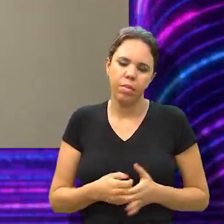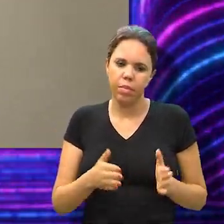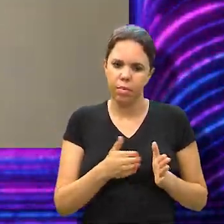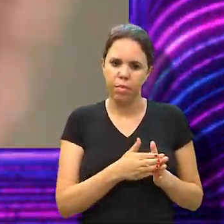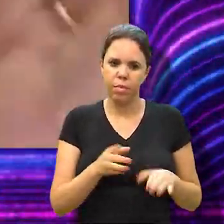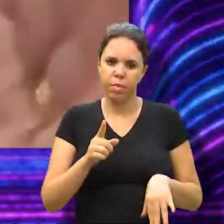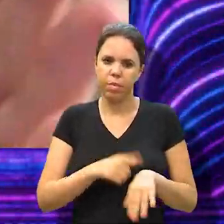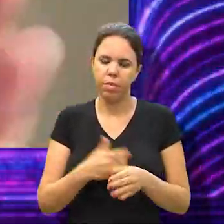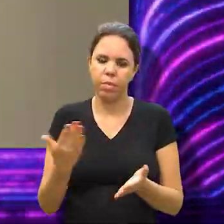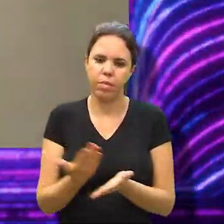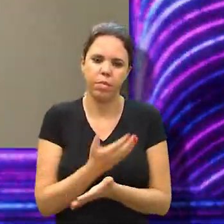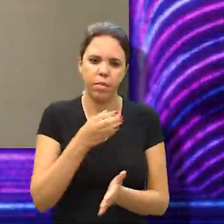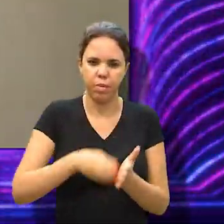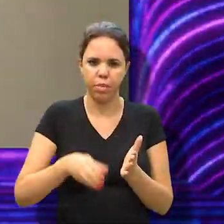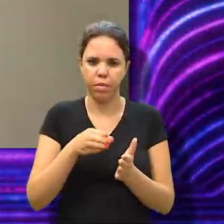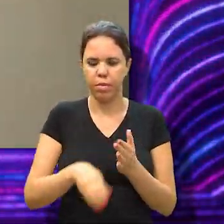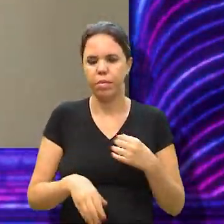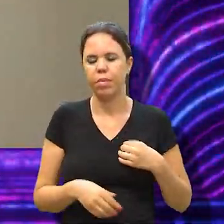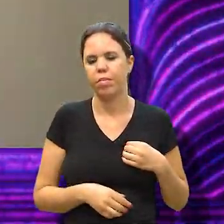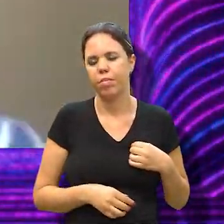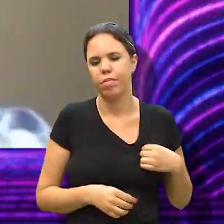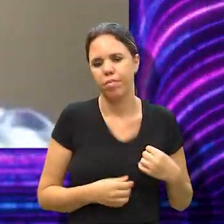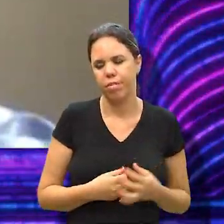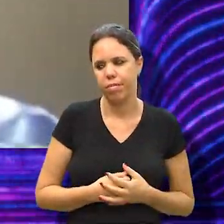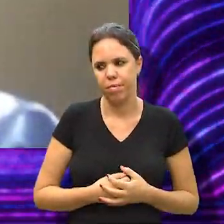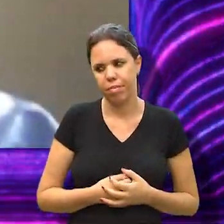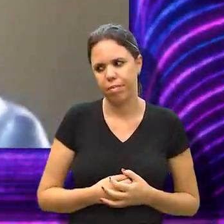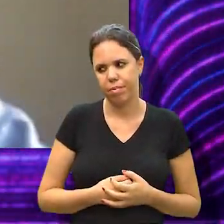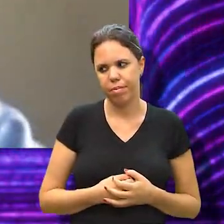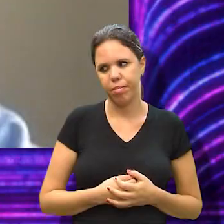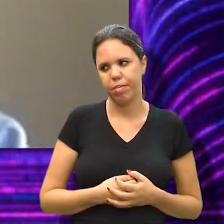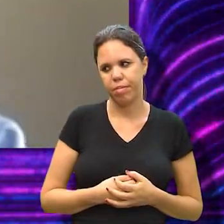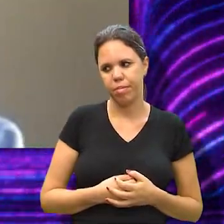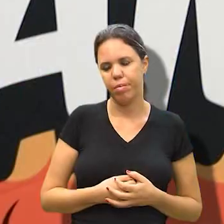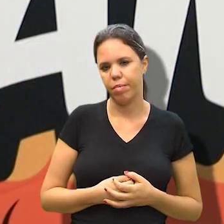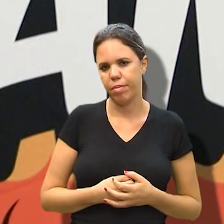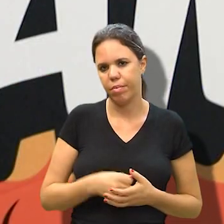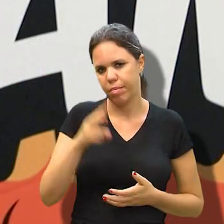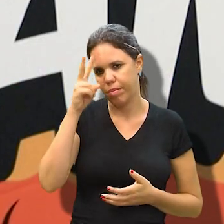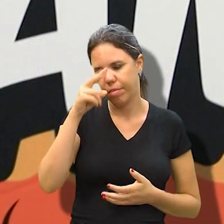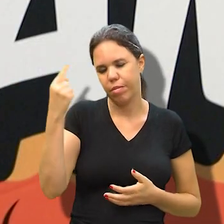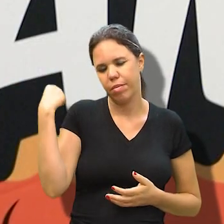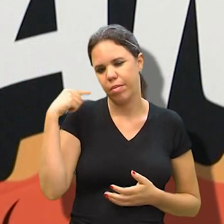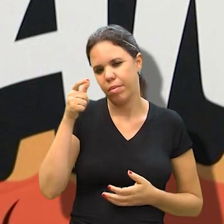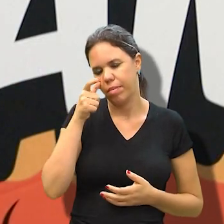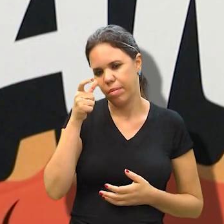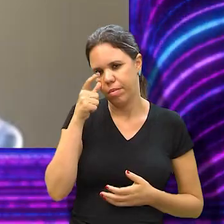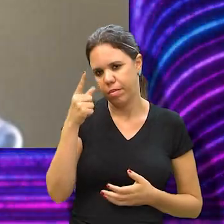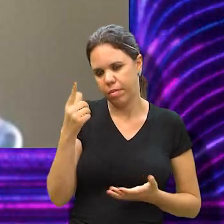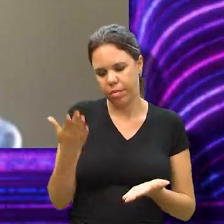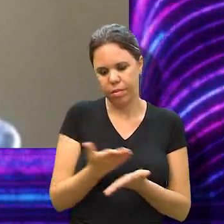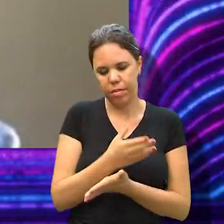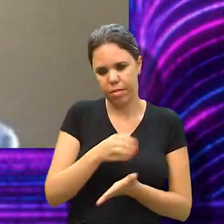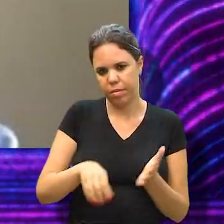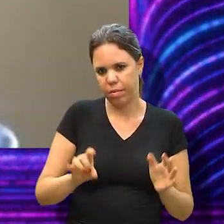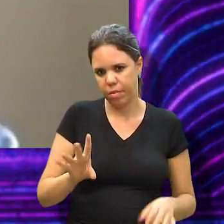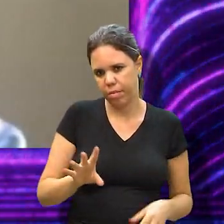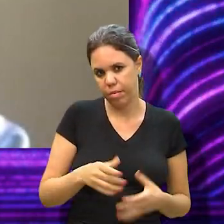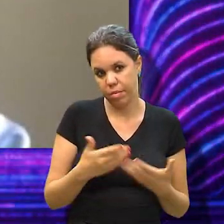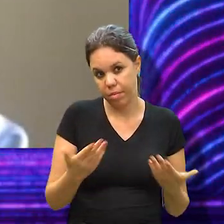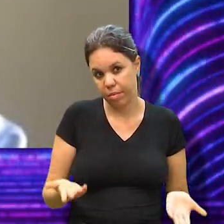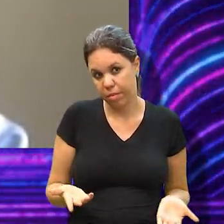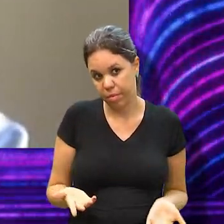né, numa temporada ali de capítulo para capítulo, né? Então, assim, é aquela história, né? Vou assistir um